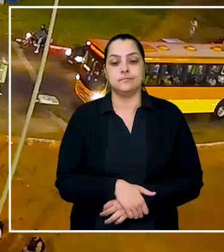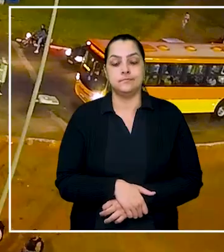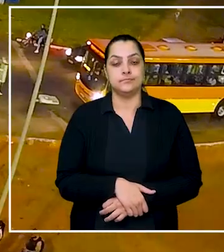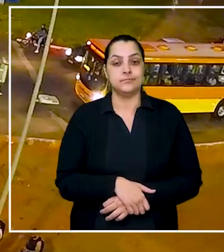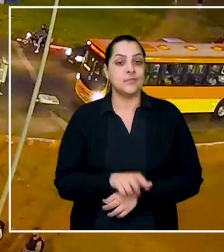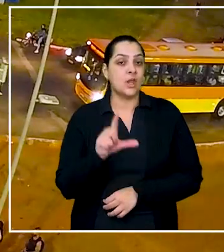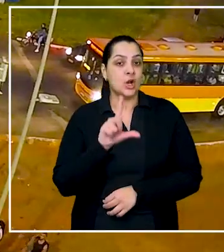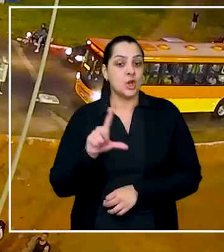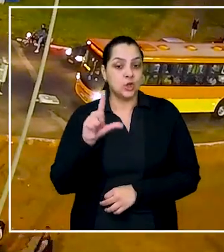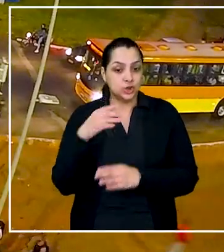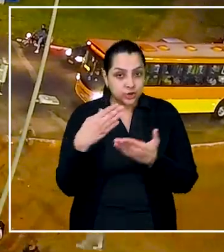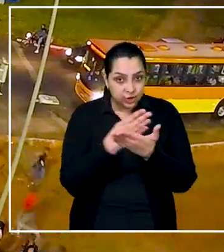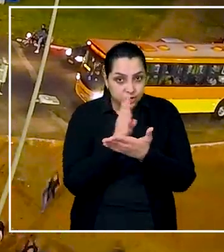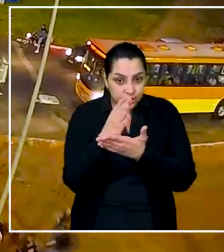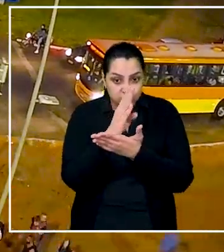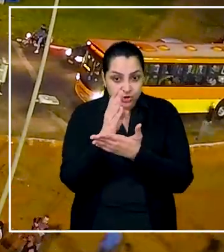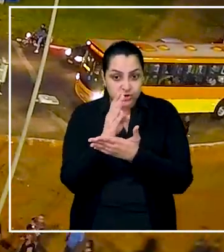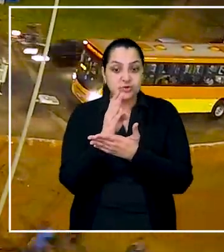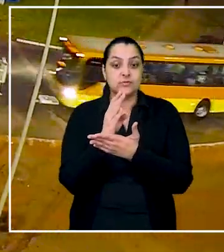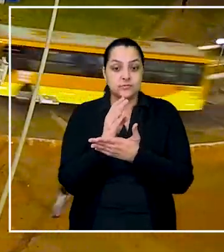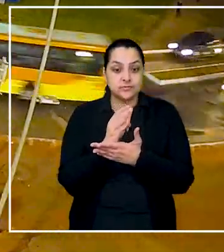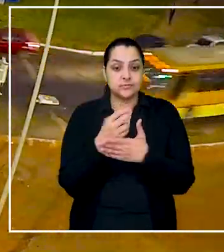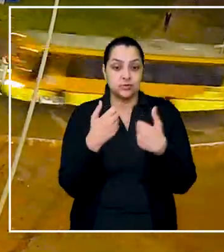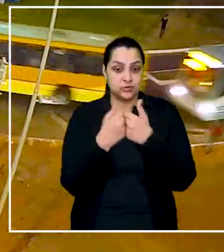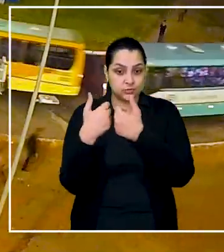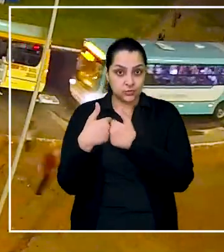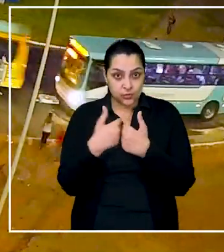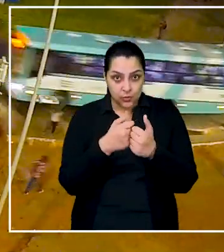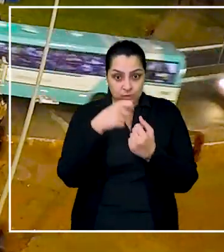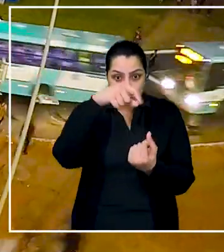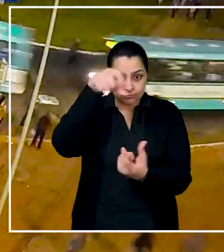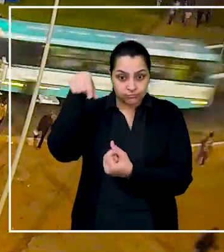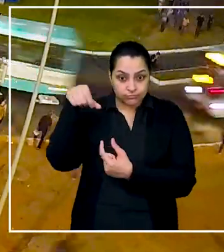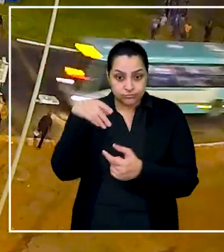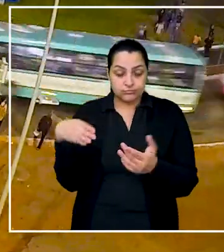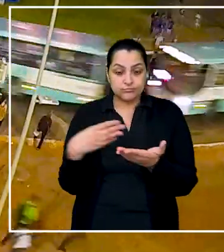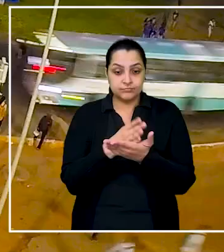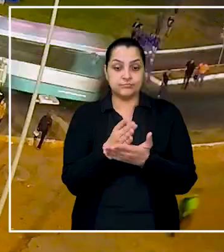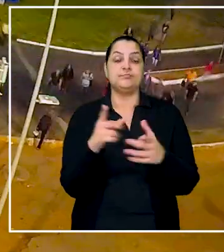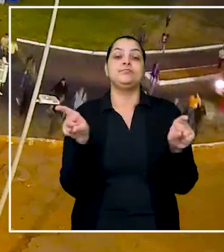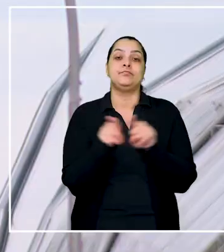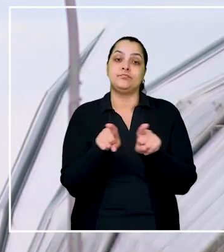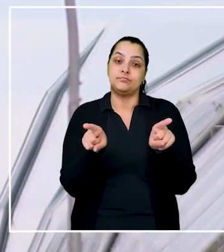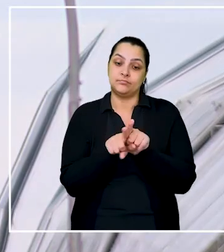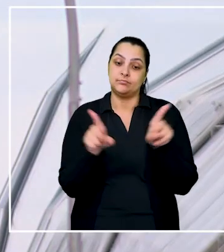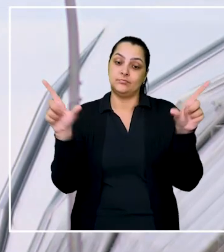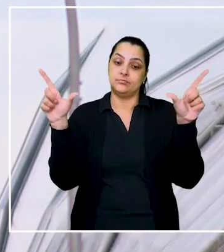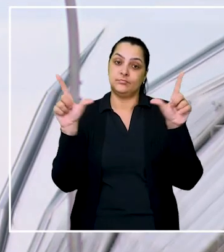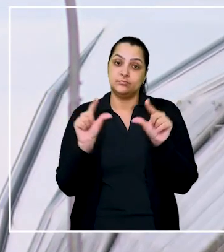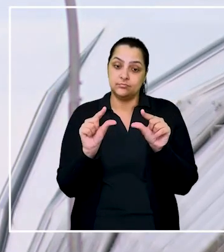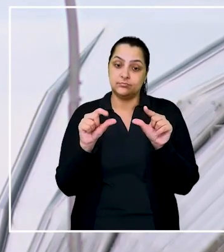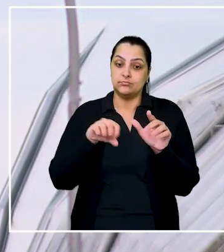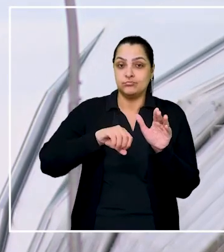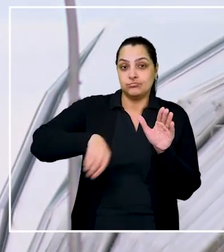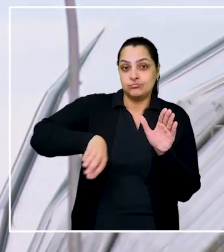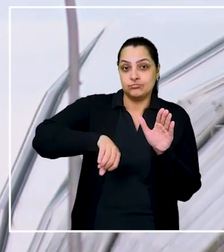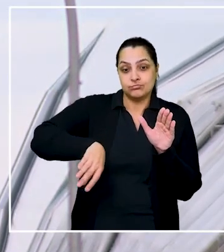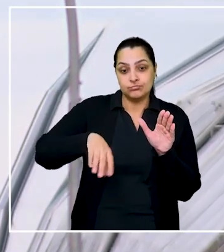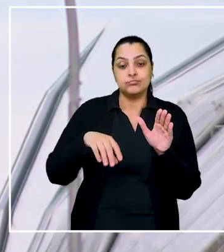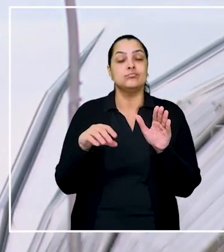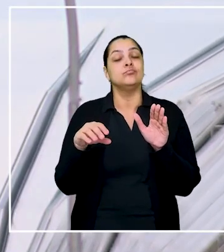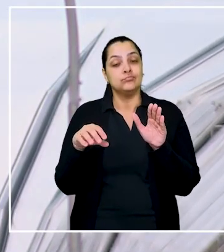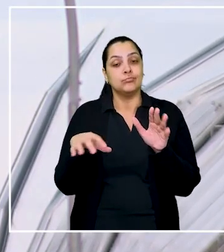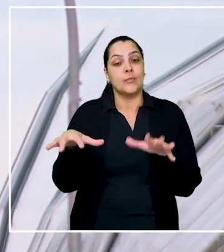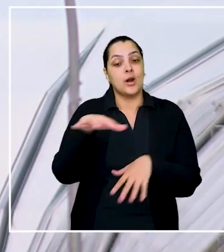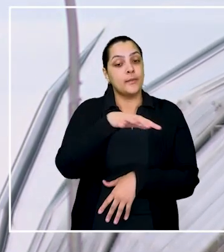A logística sustentável no transporte urbano coletivo por meio da geolocalização também induz a redução dos